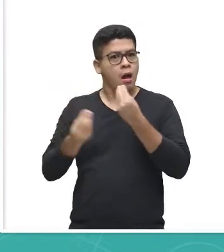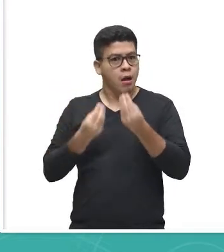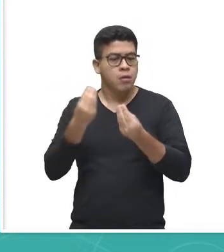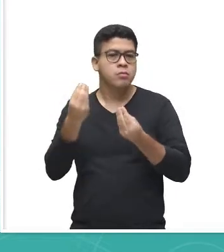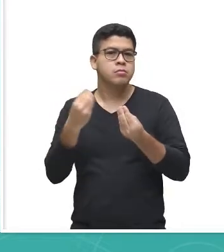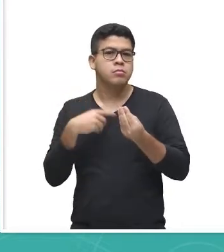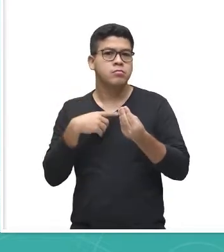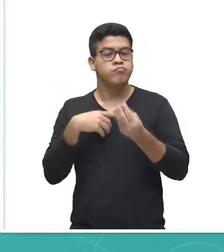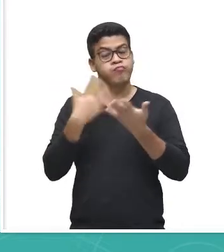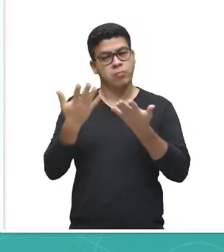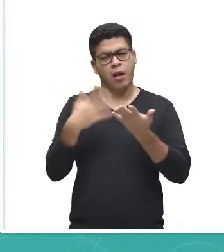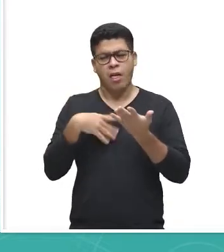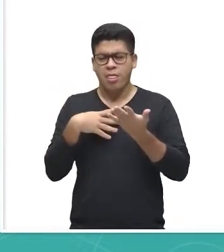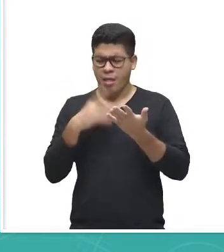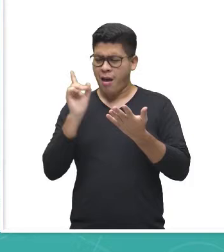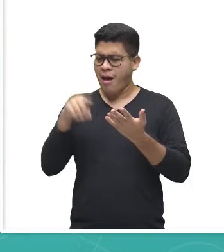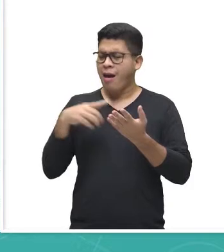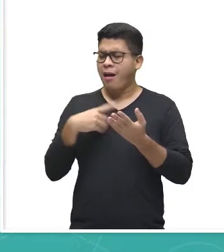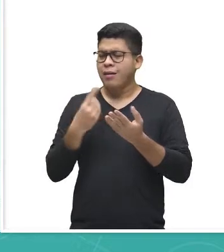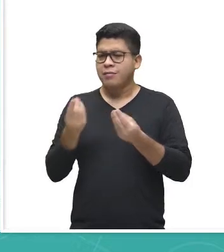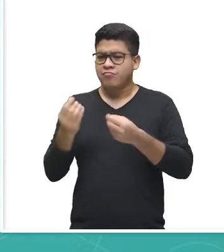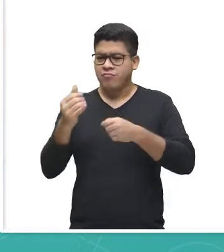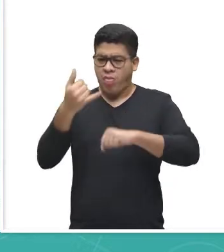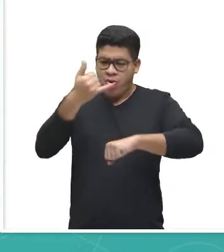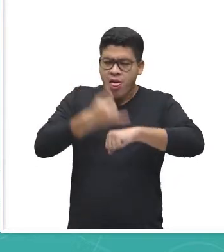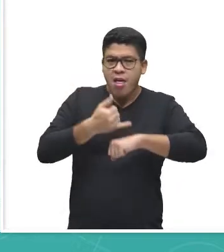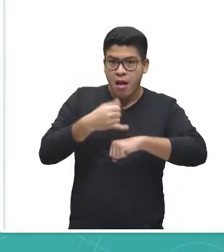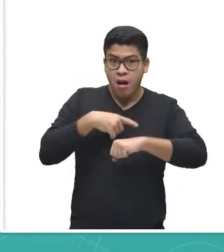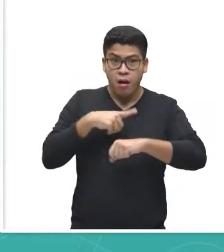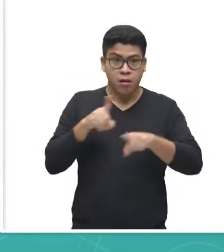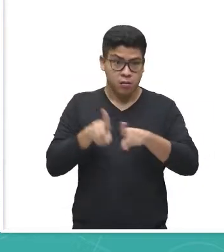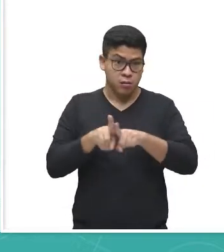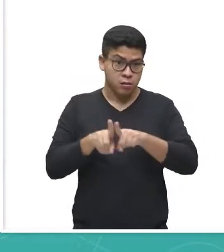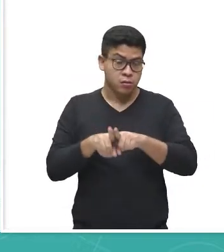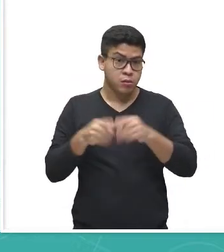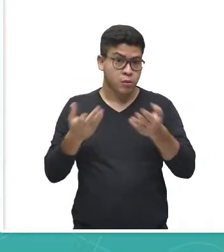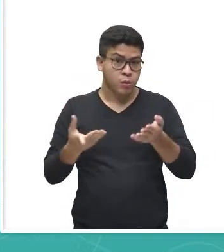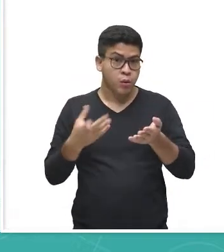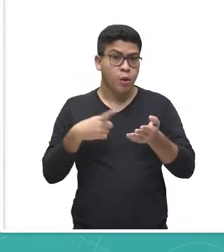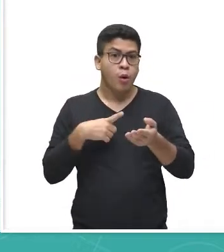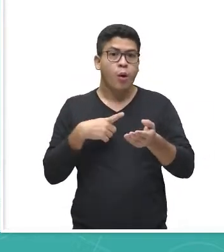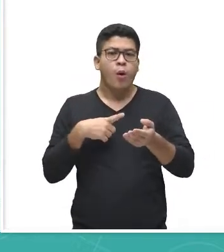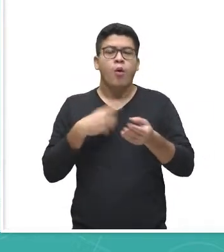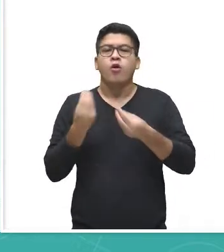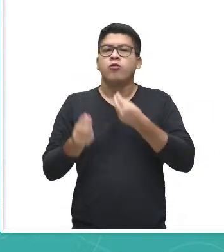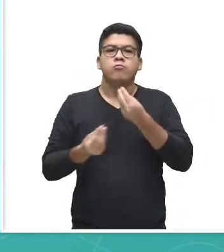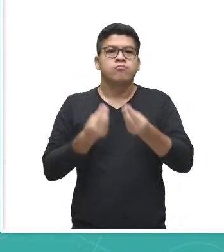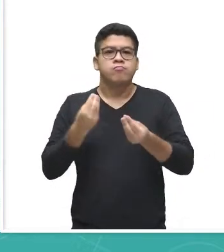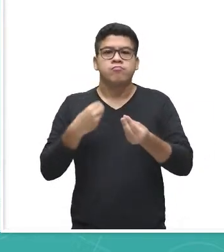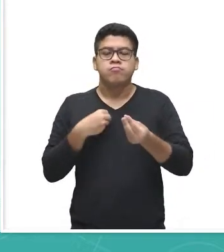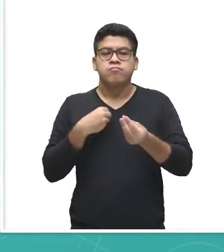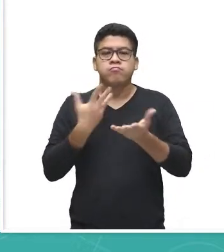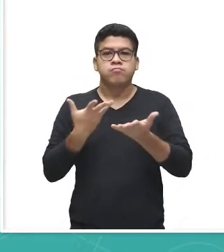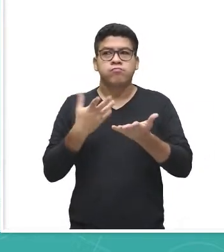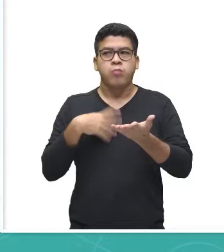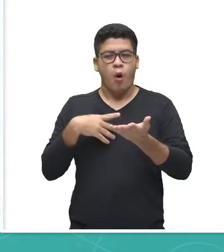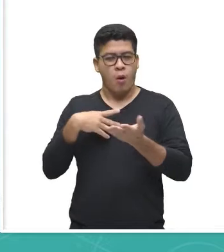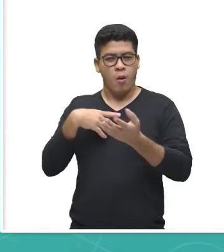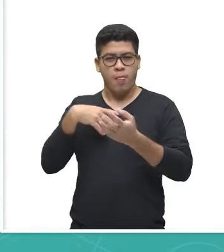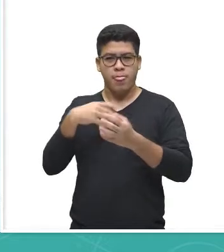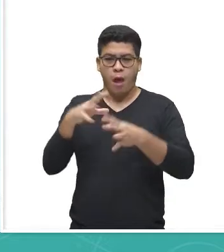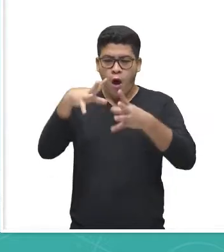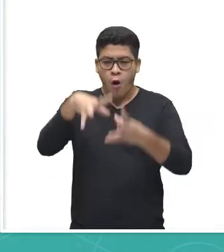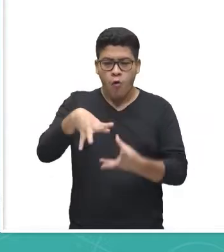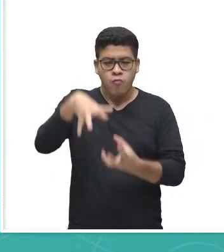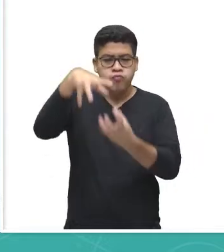não exatamente da moeda, mas do níquel, né, o que ela é formado, o seu formato. Também nós temos aqui nessa outra imagem os